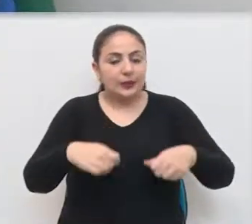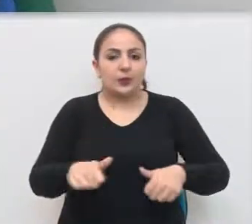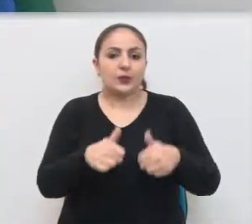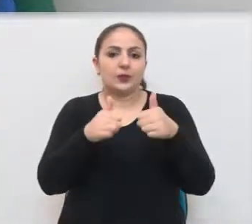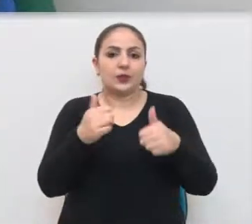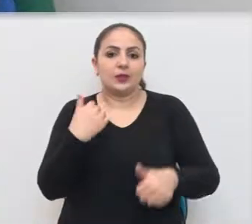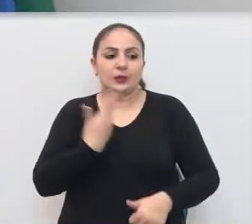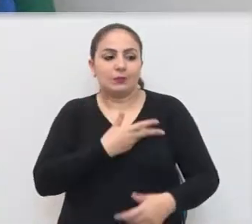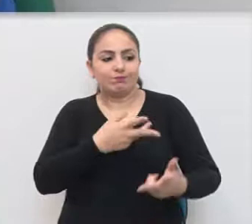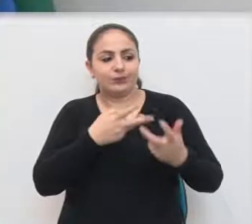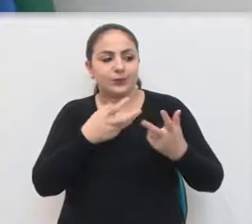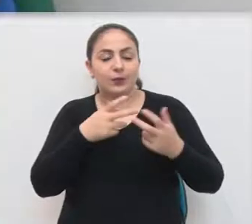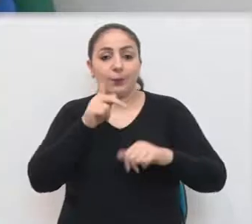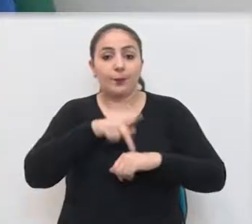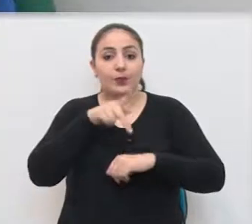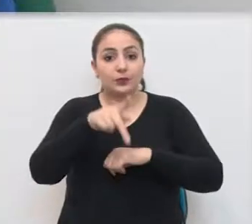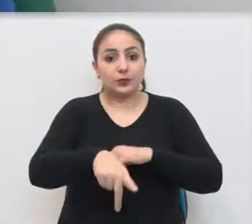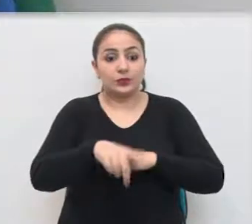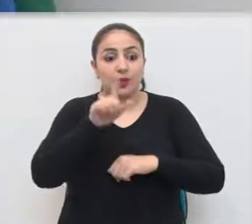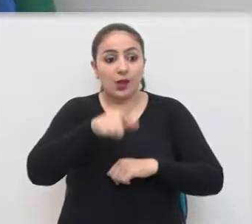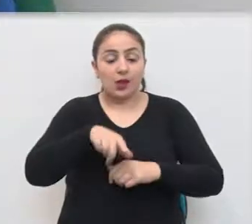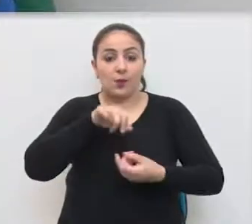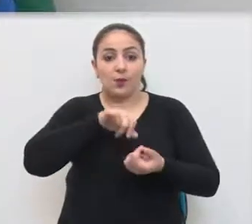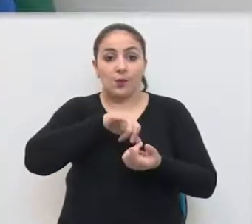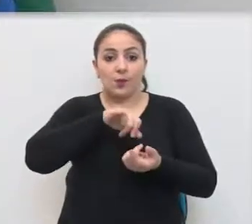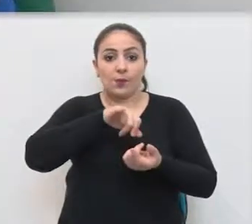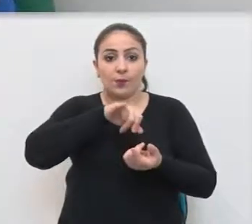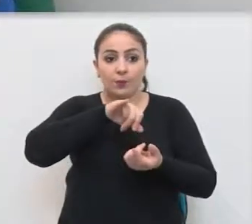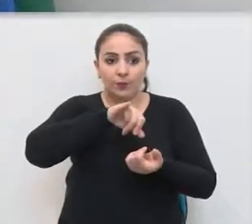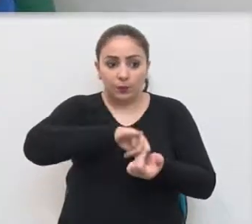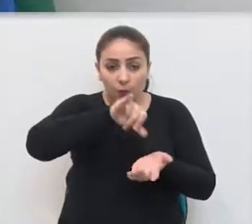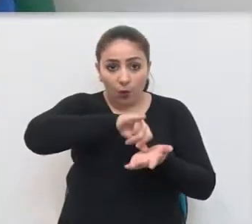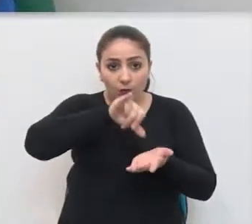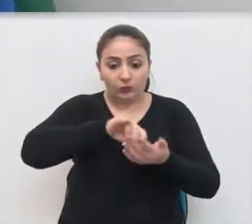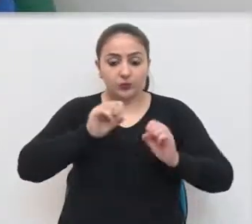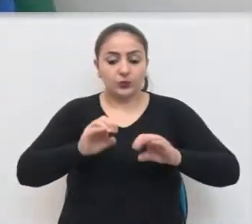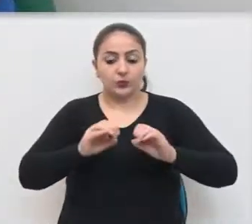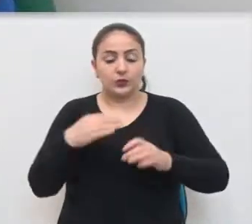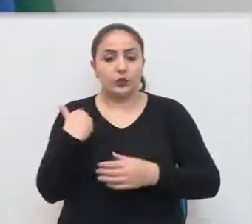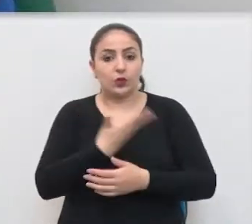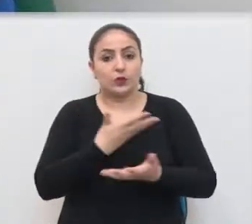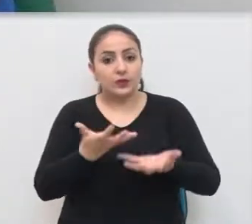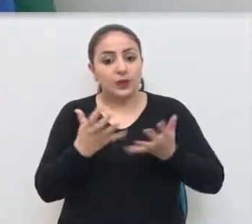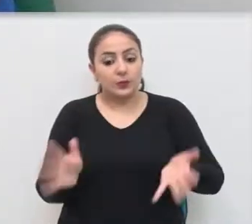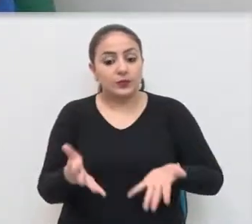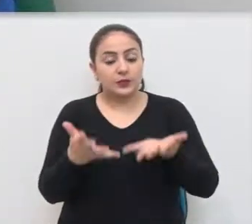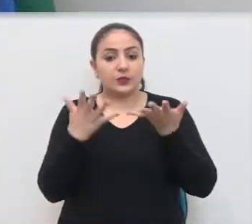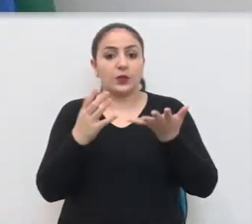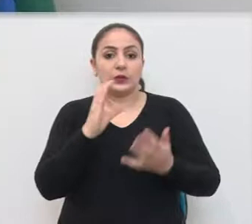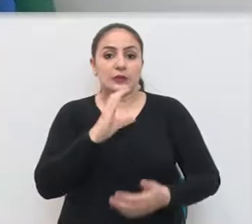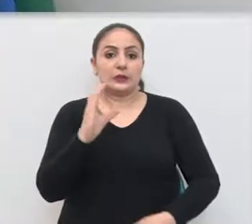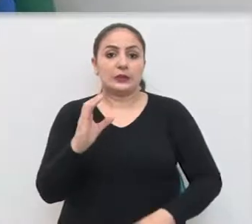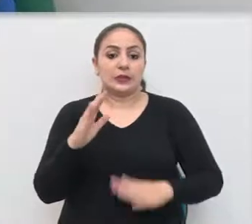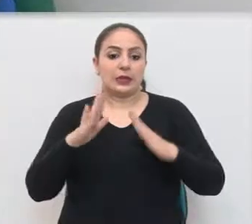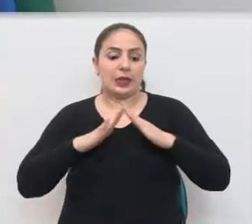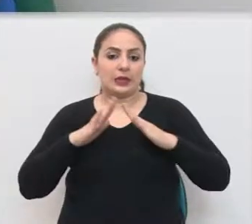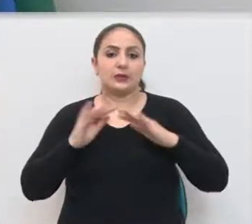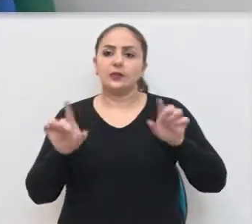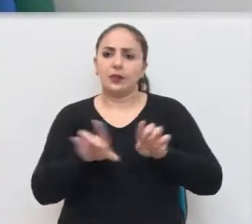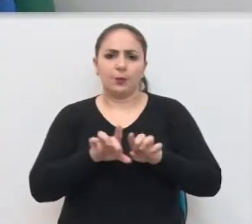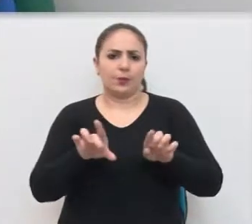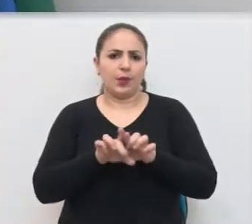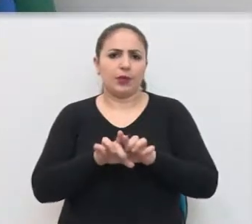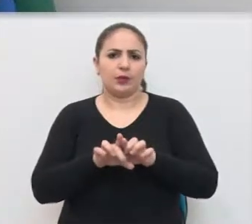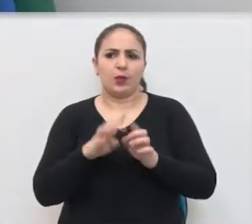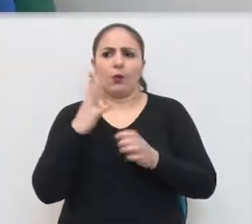qualificar, nós também estamos vendo que Passo Fundo é uma cidade polo na educação, então nós queremos incentivar os servidores da casa, os CCs da casa, para